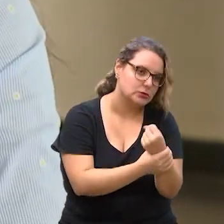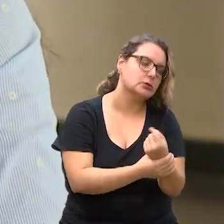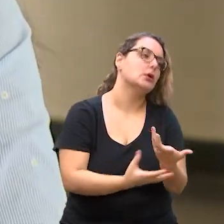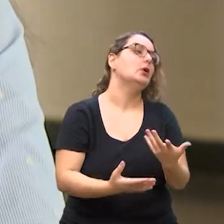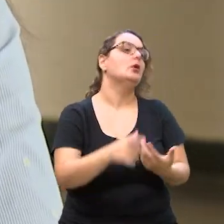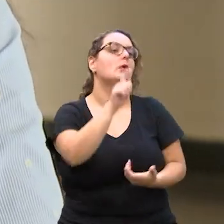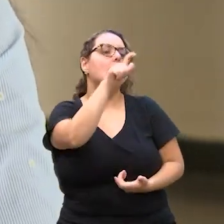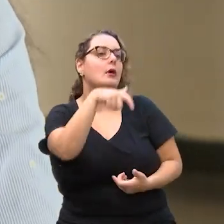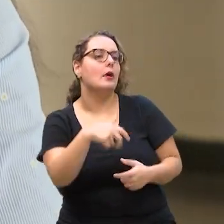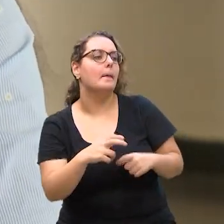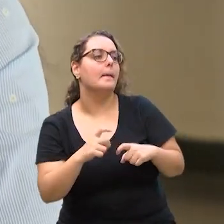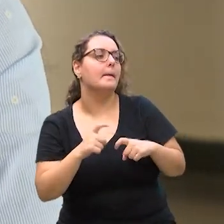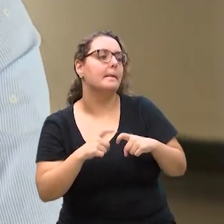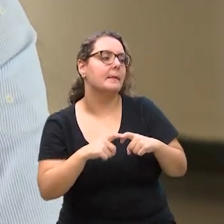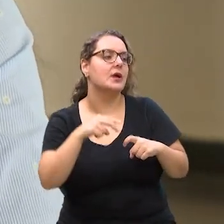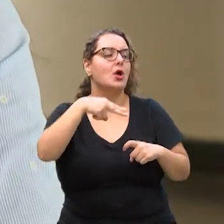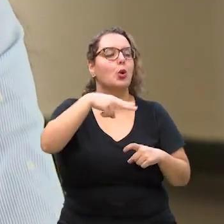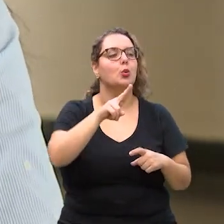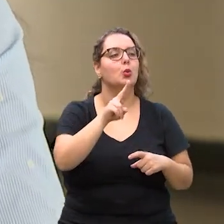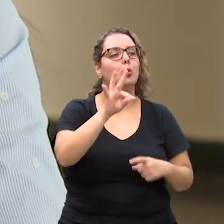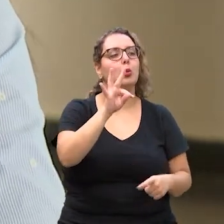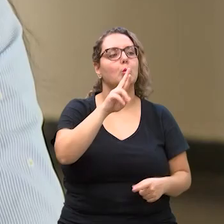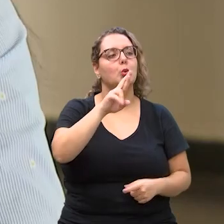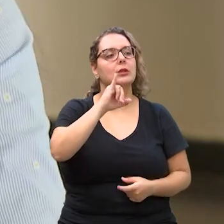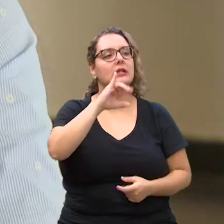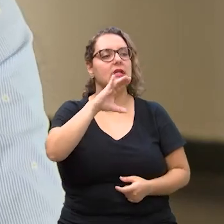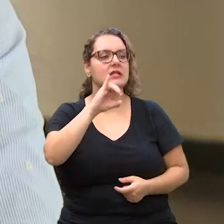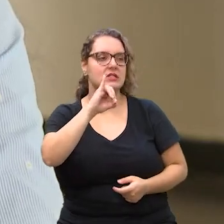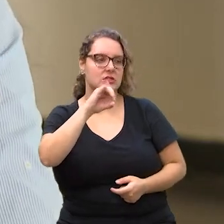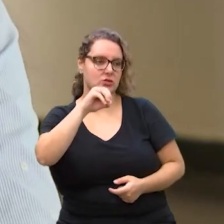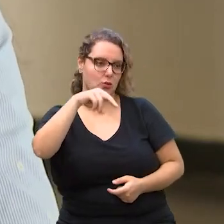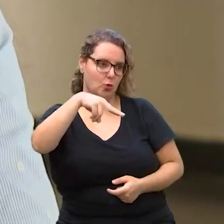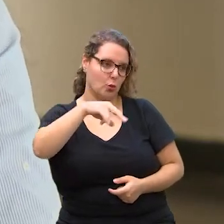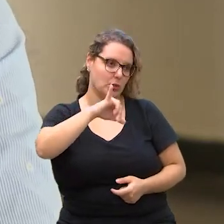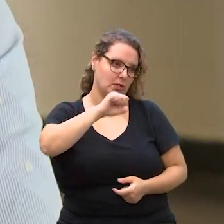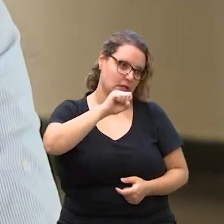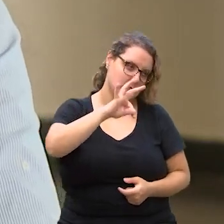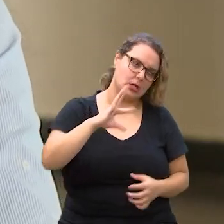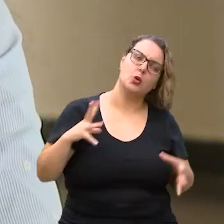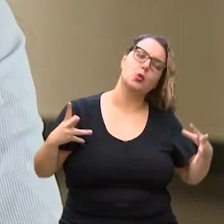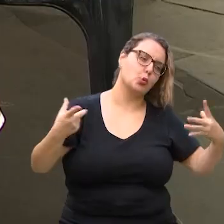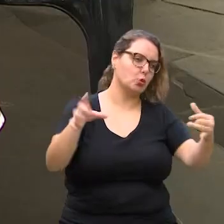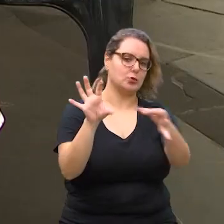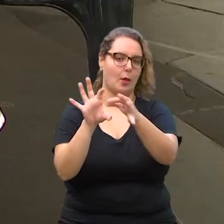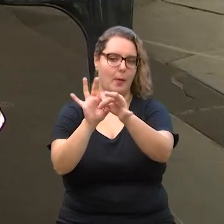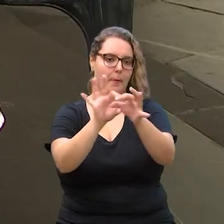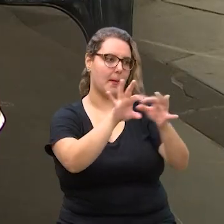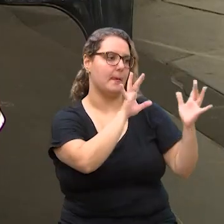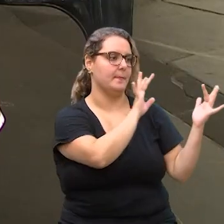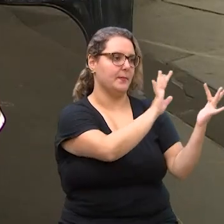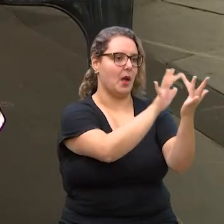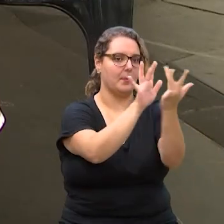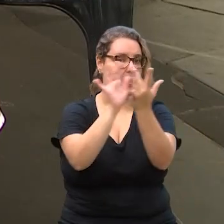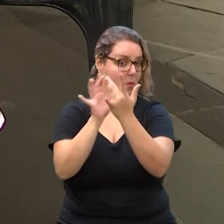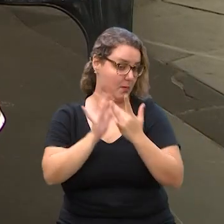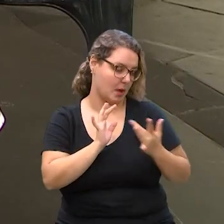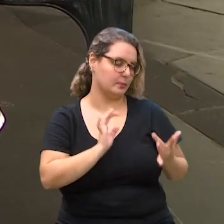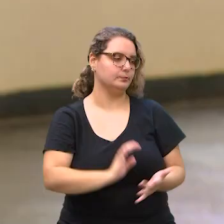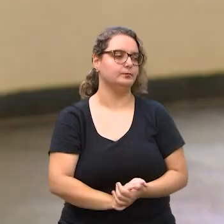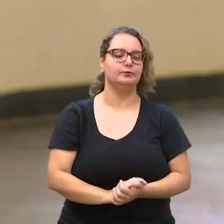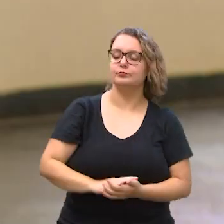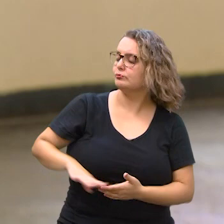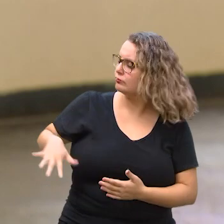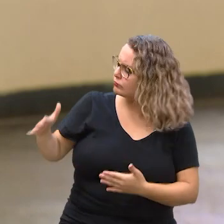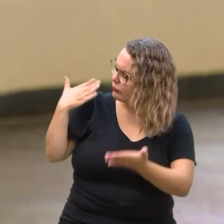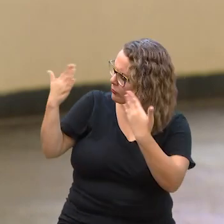com o nutricionista, a gente tem que estar sempre ligado, sempre que possível, com toda a comissão. A psicologia no